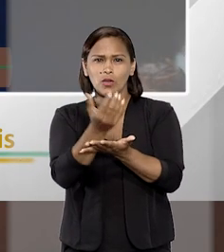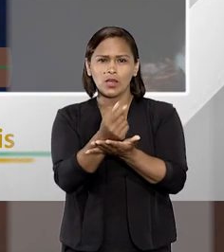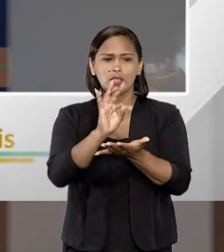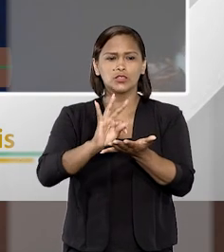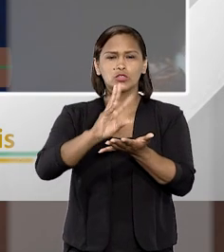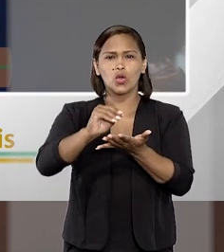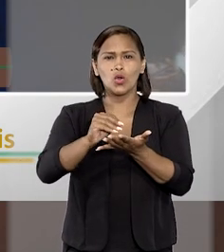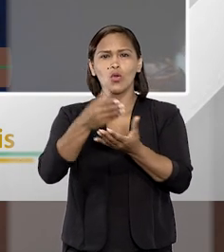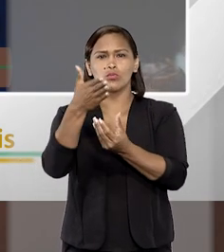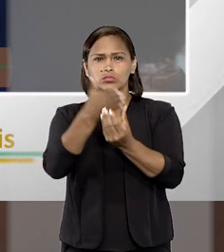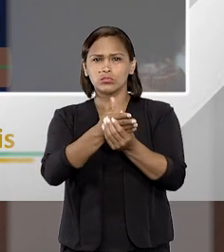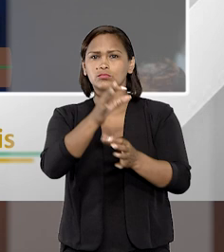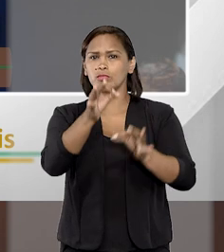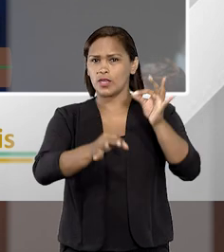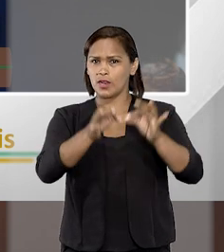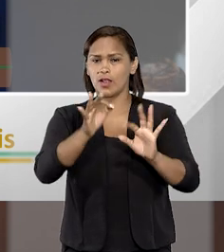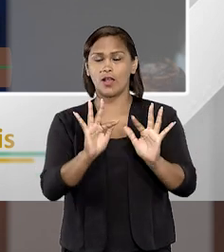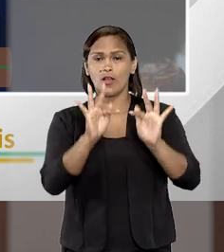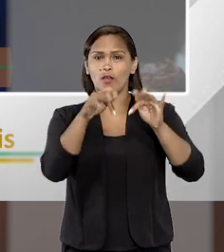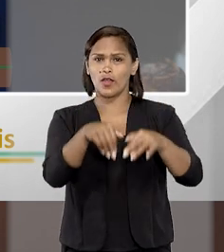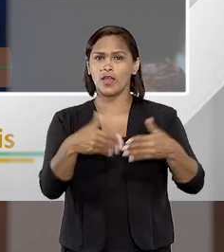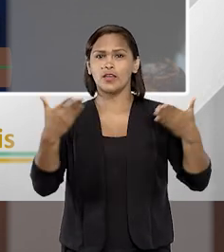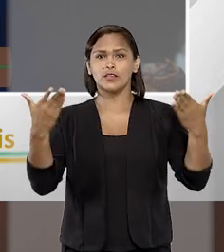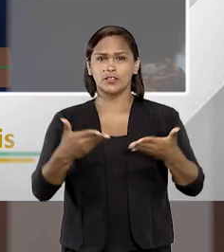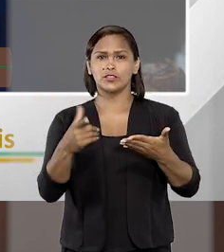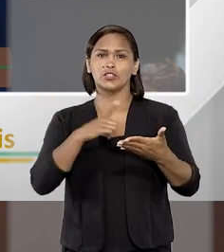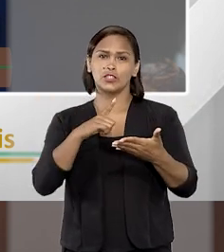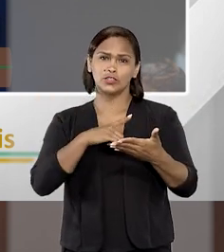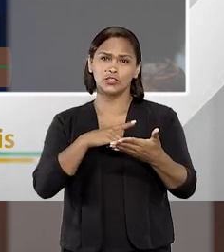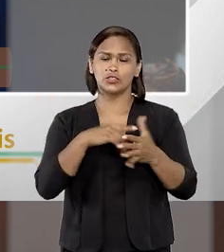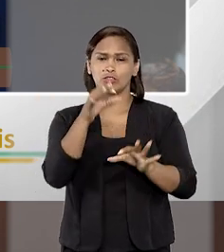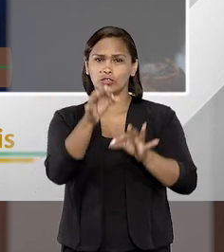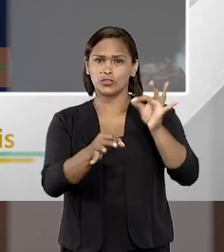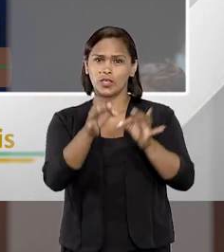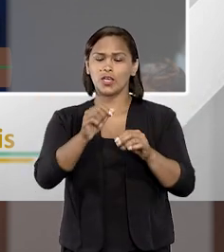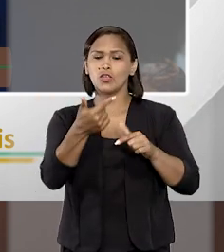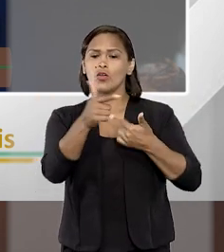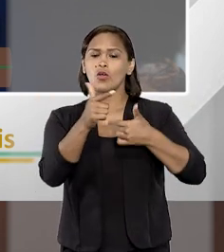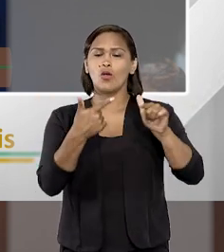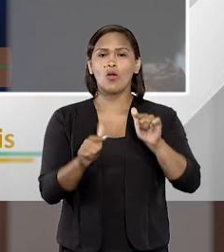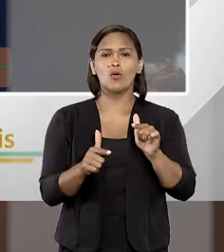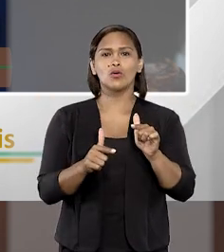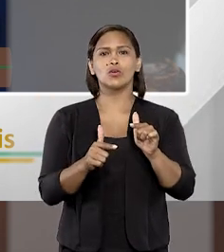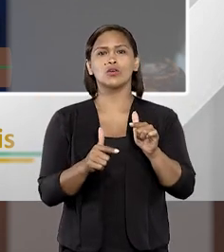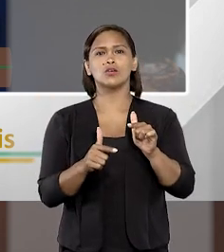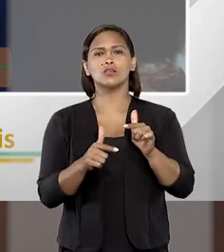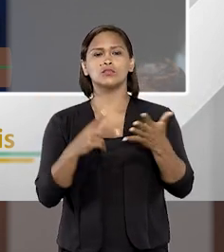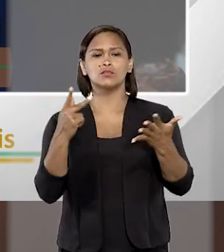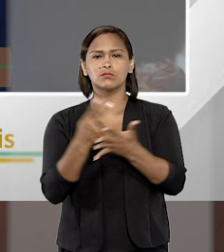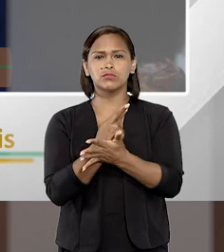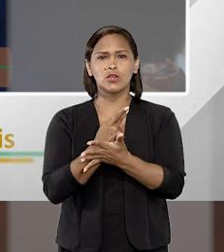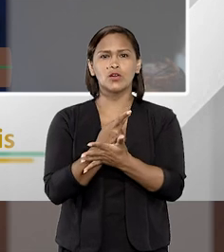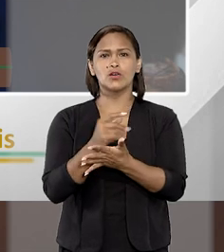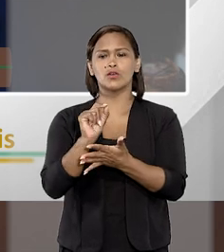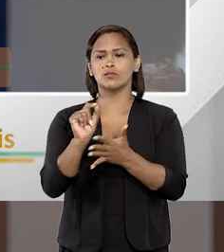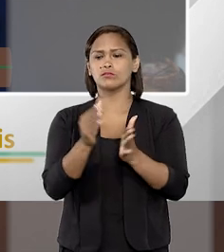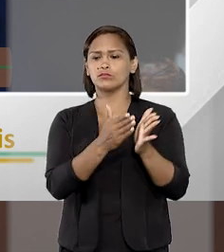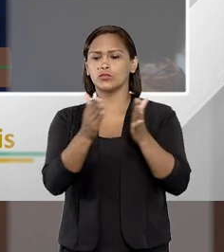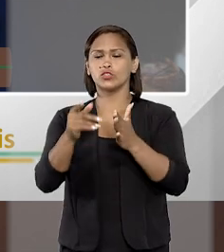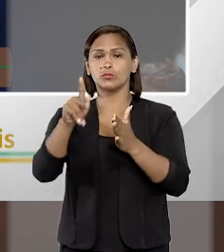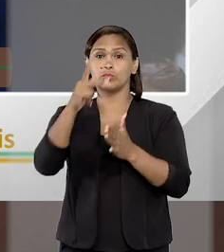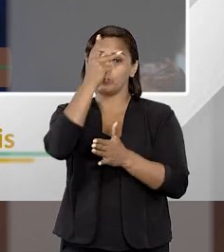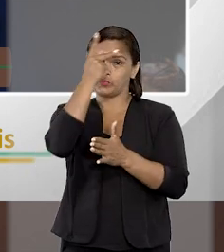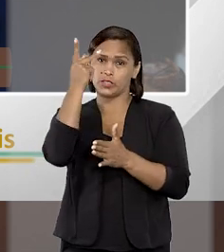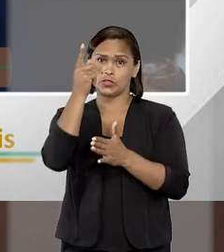alguns casos concretos que nós alguns que não julgamos os outros foram noticiados né e